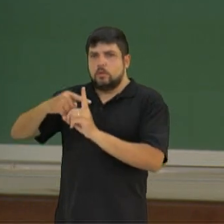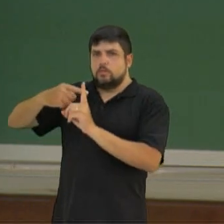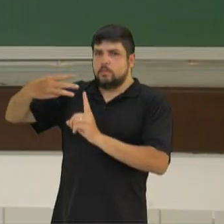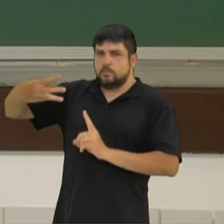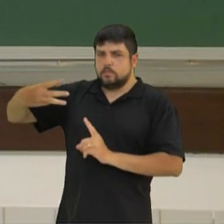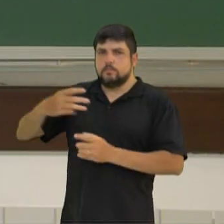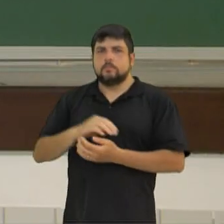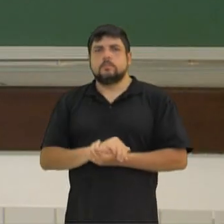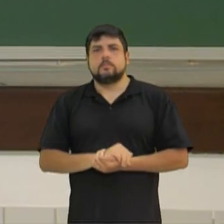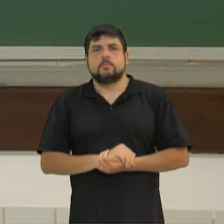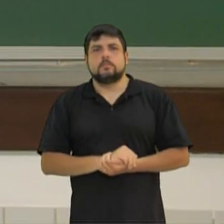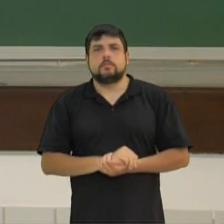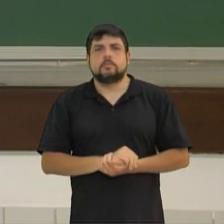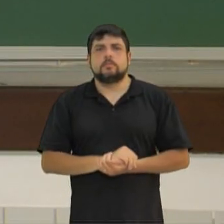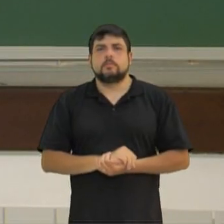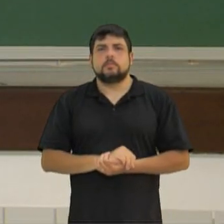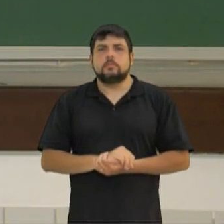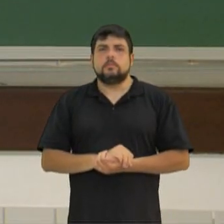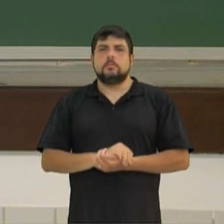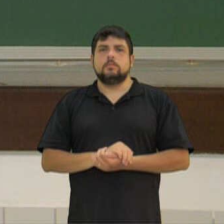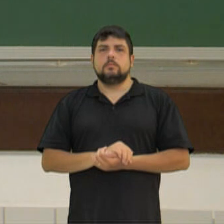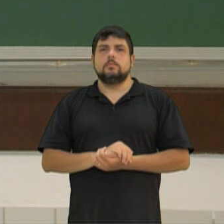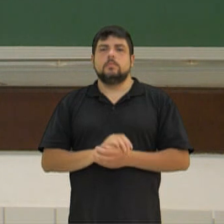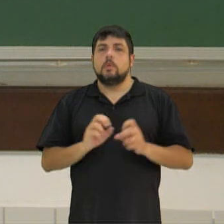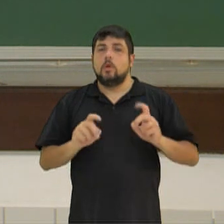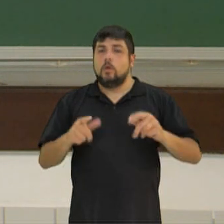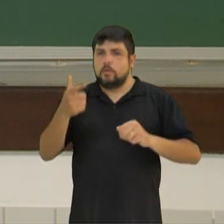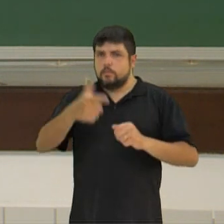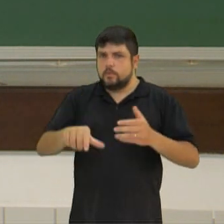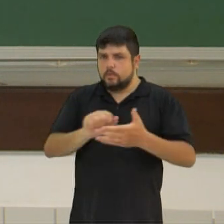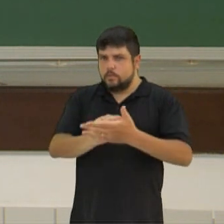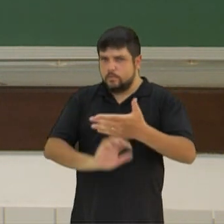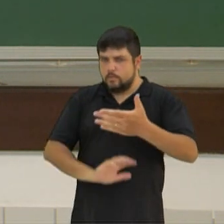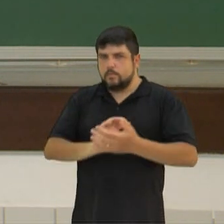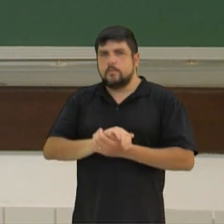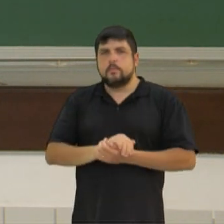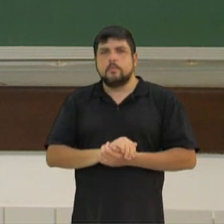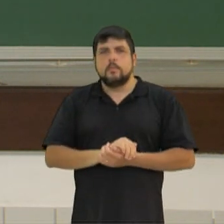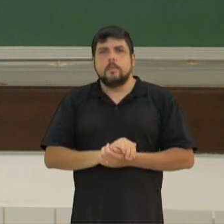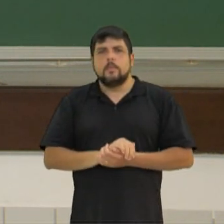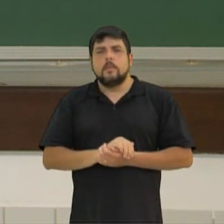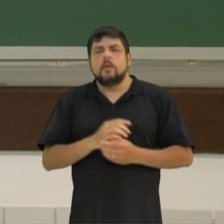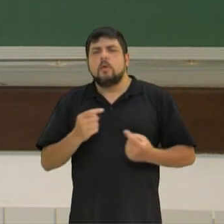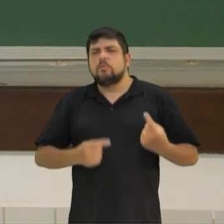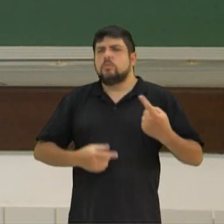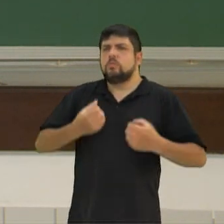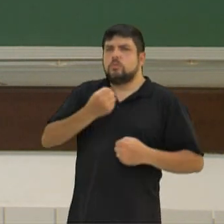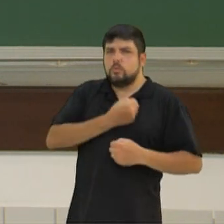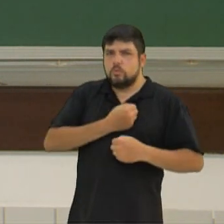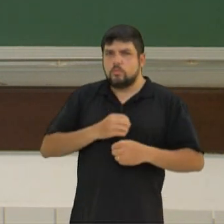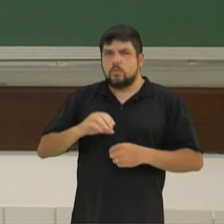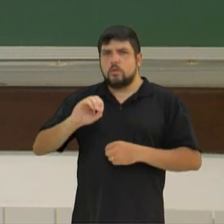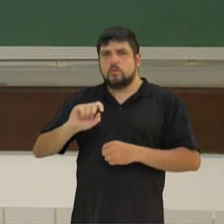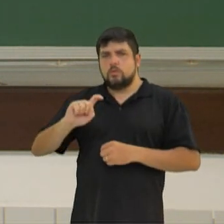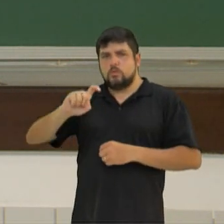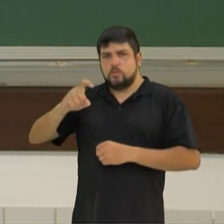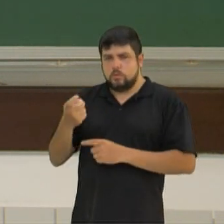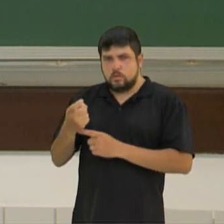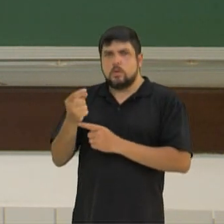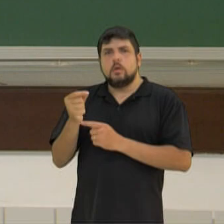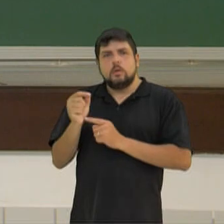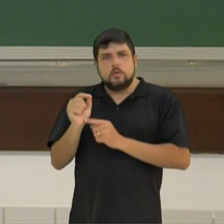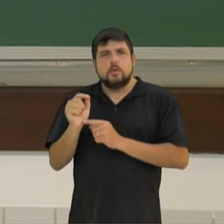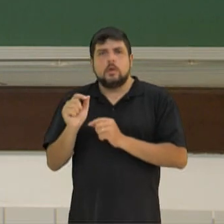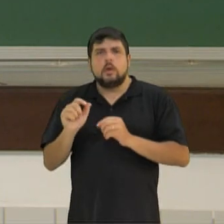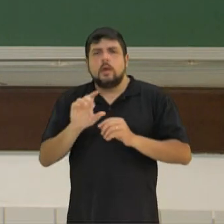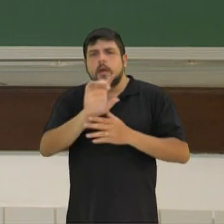3. Muito bem. Vamos para mais uma atividade. Determine os números de oxidação para cada elemento das